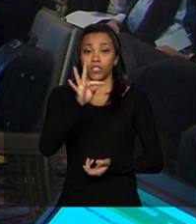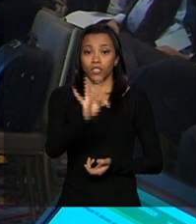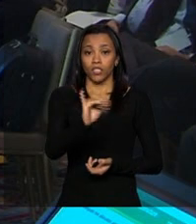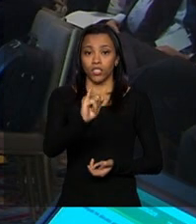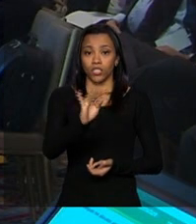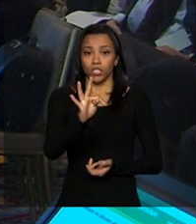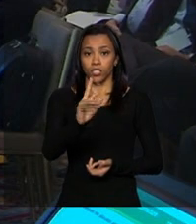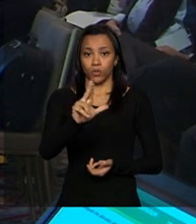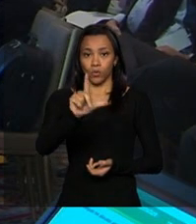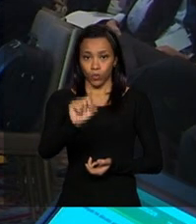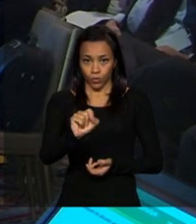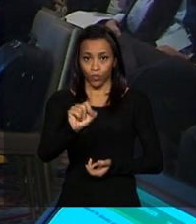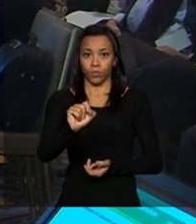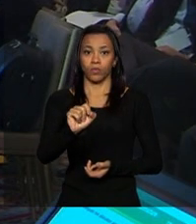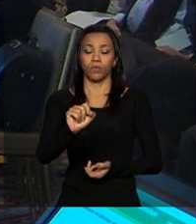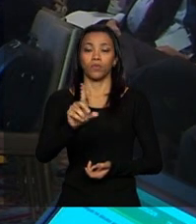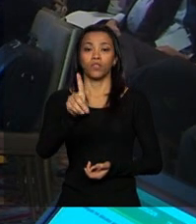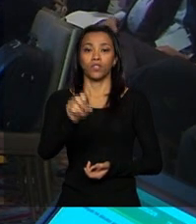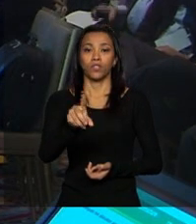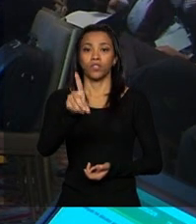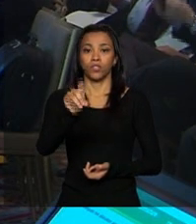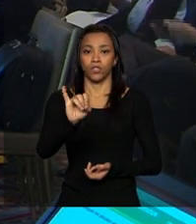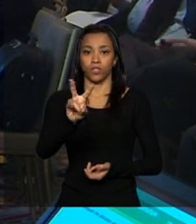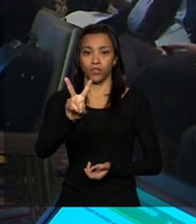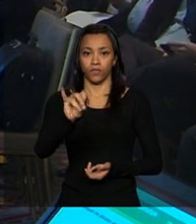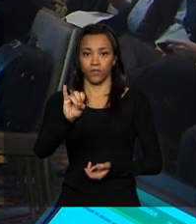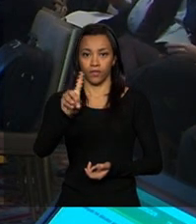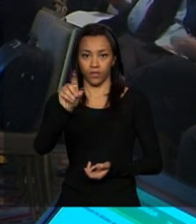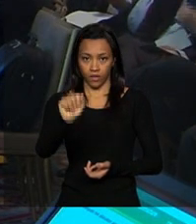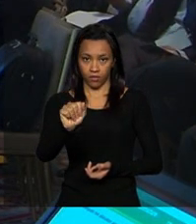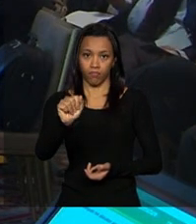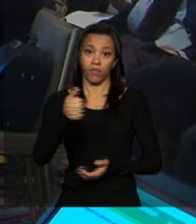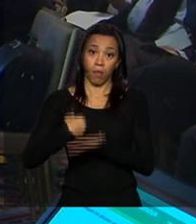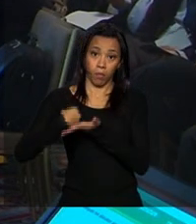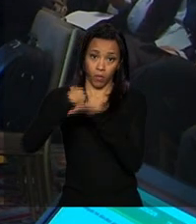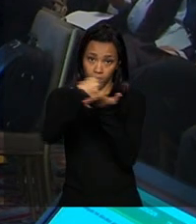dívida Para apoiar os investimentos acionários